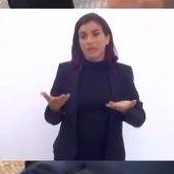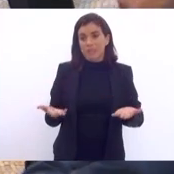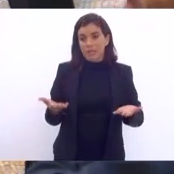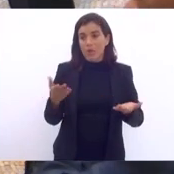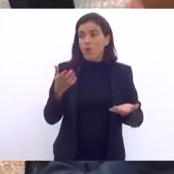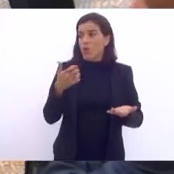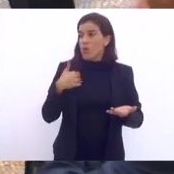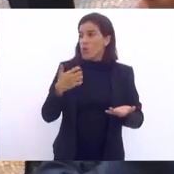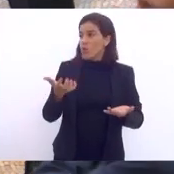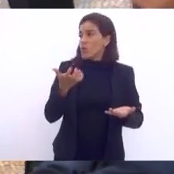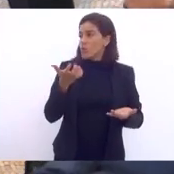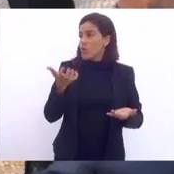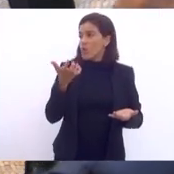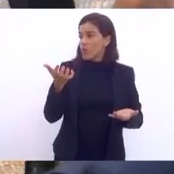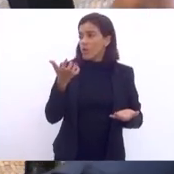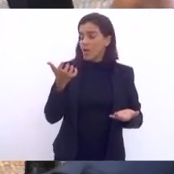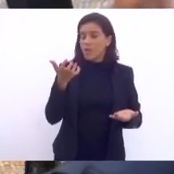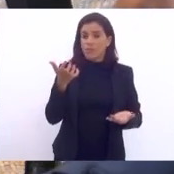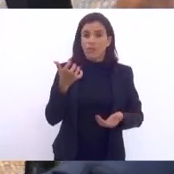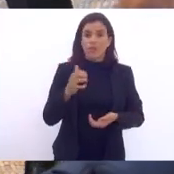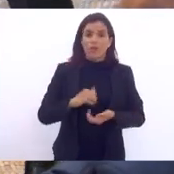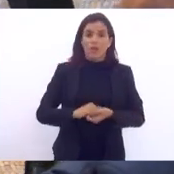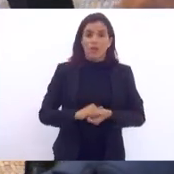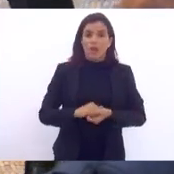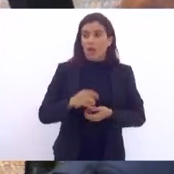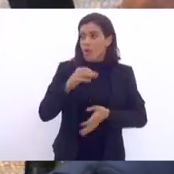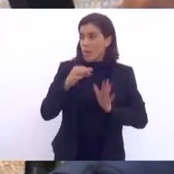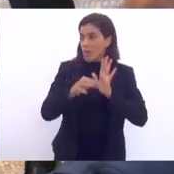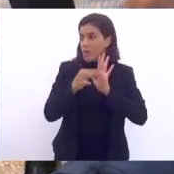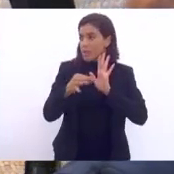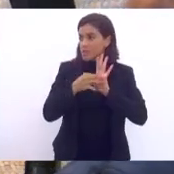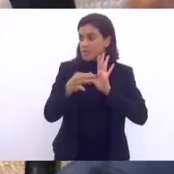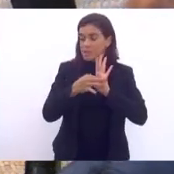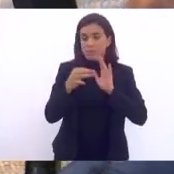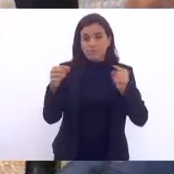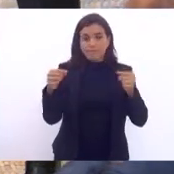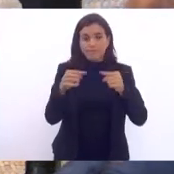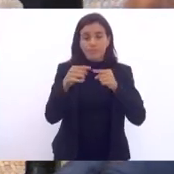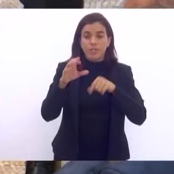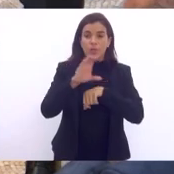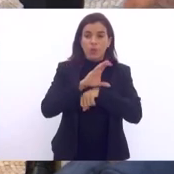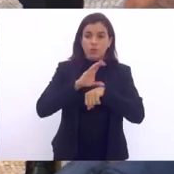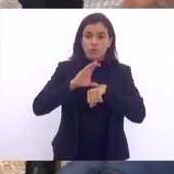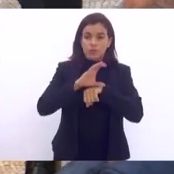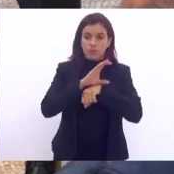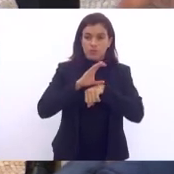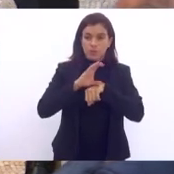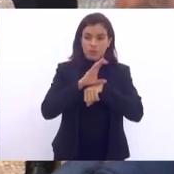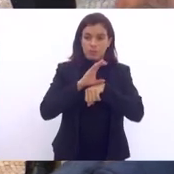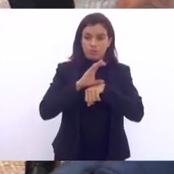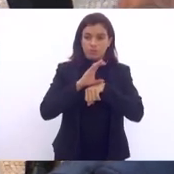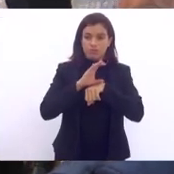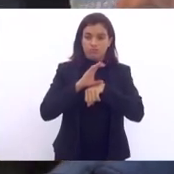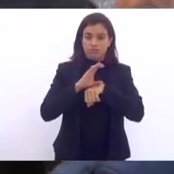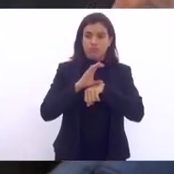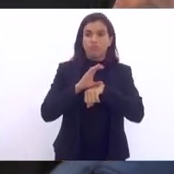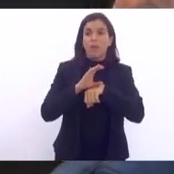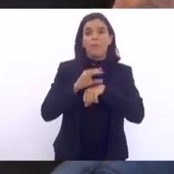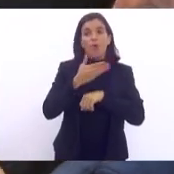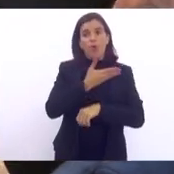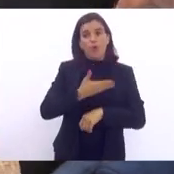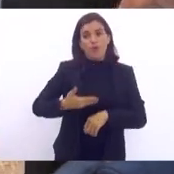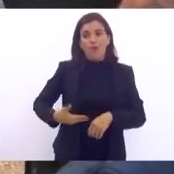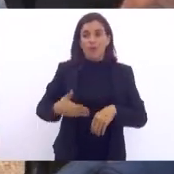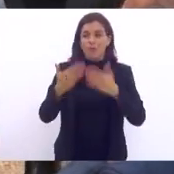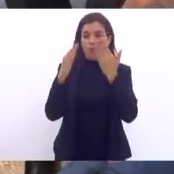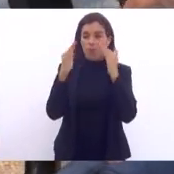a gente mantém o parecer pela constitucionalidade, para que o governo possa avaliar com calma essa questão do fundo, dialogando com